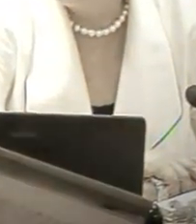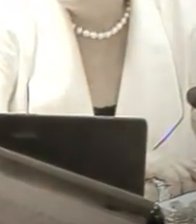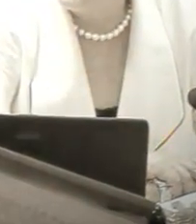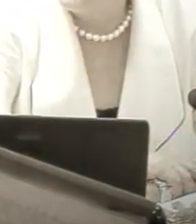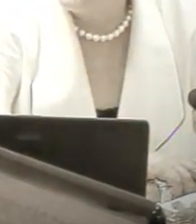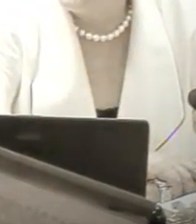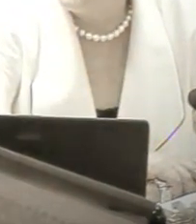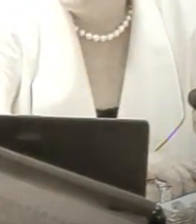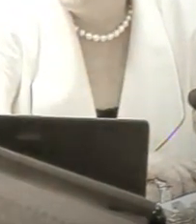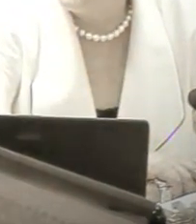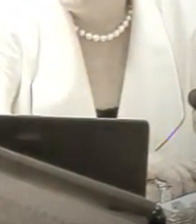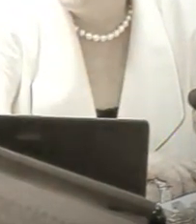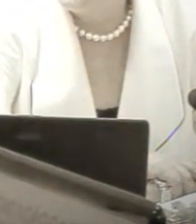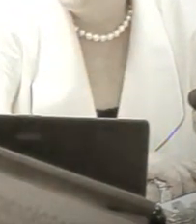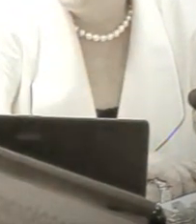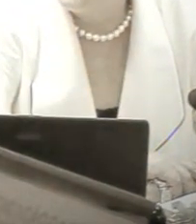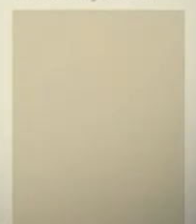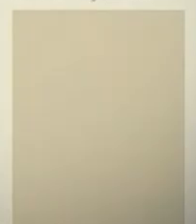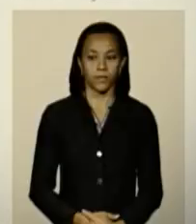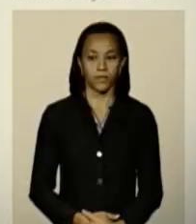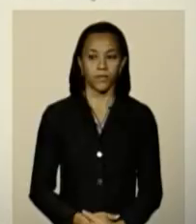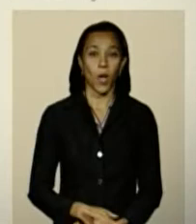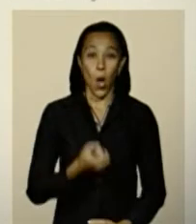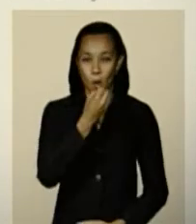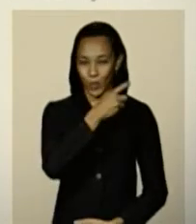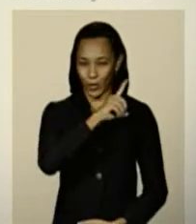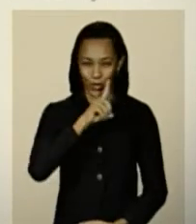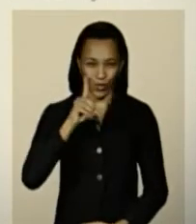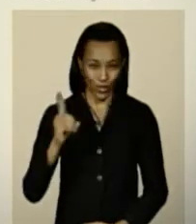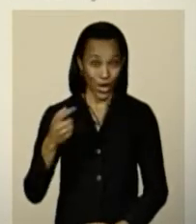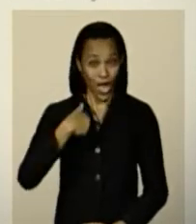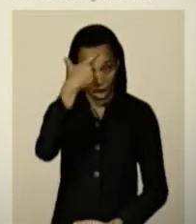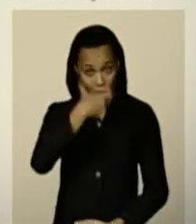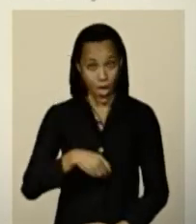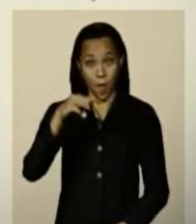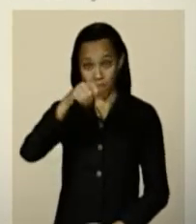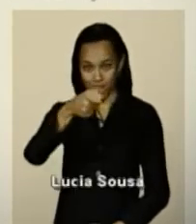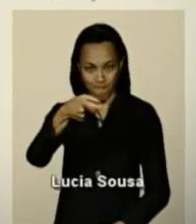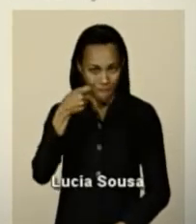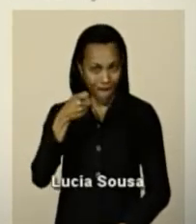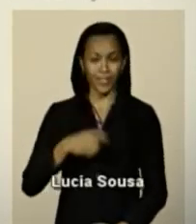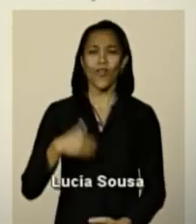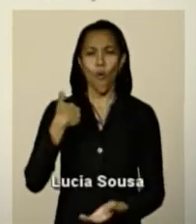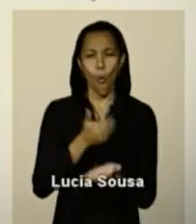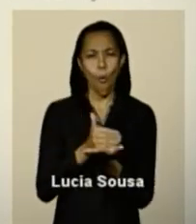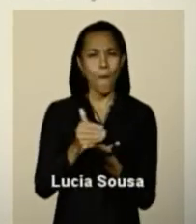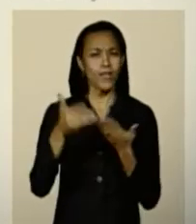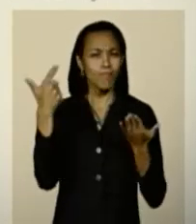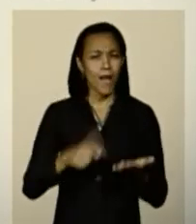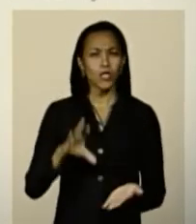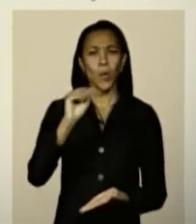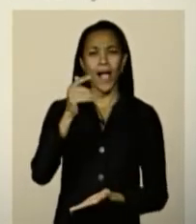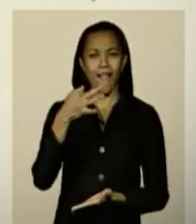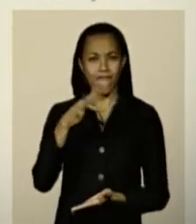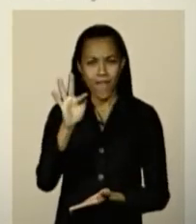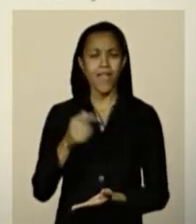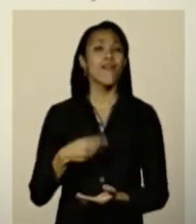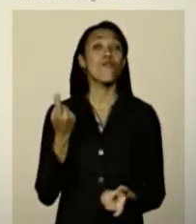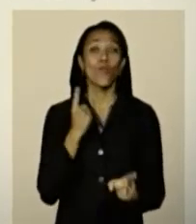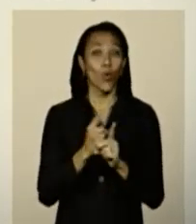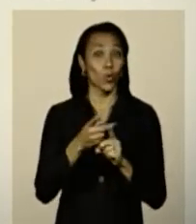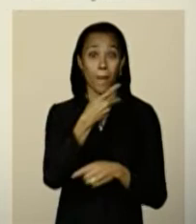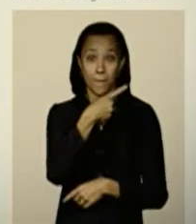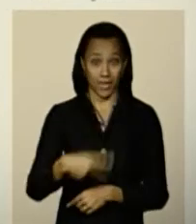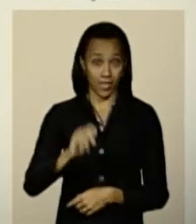café com a Presidenta Olá bom dia eu sou o Max Gonçalves e começa agora mais um café com a